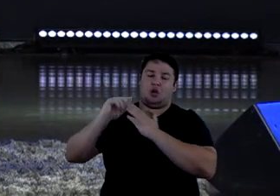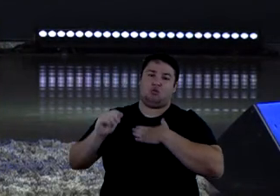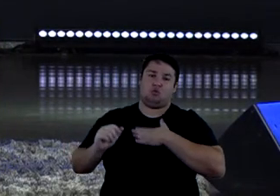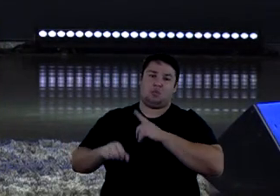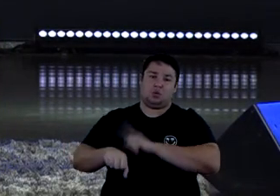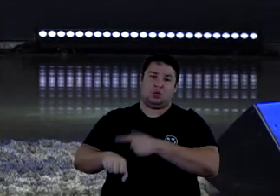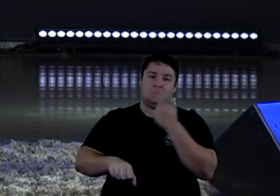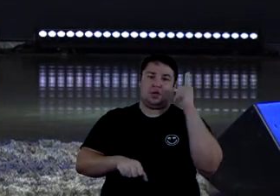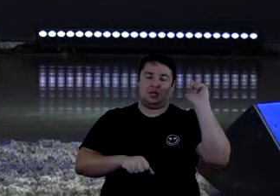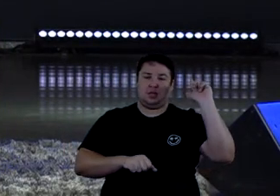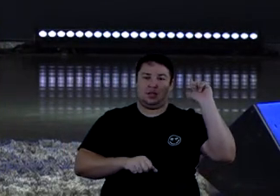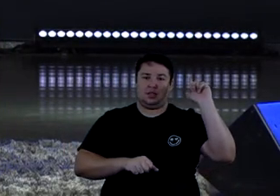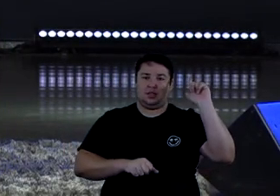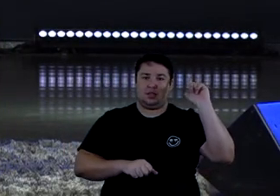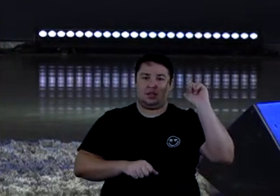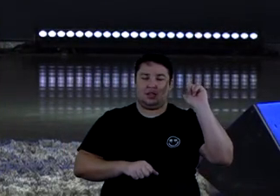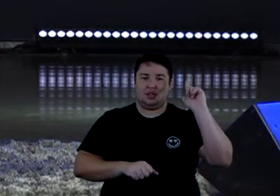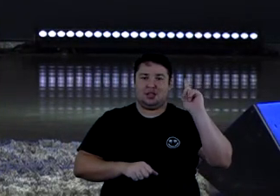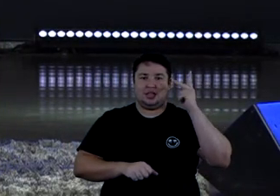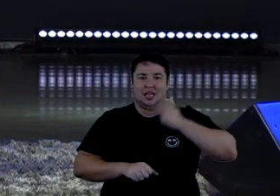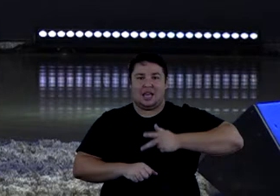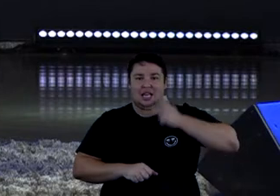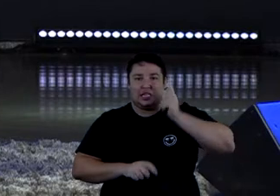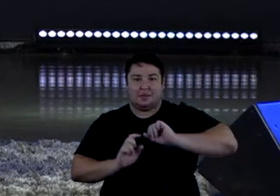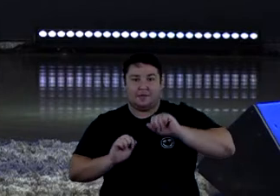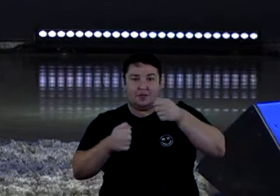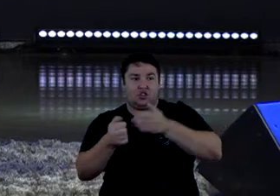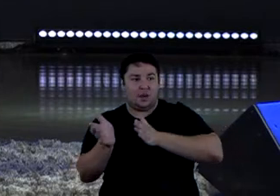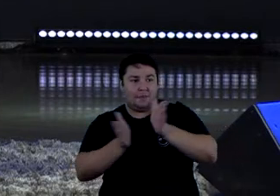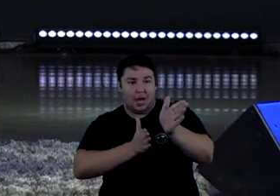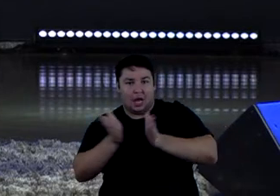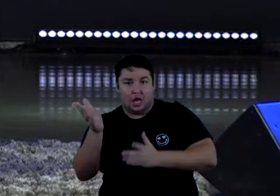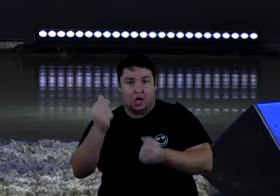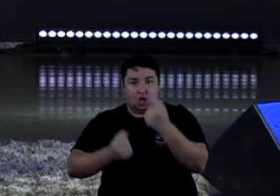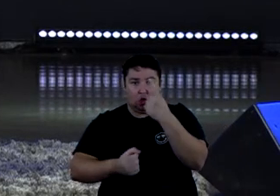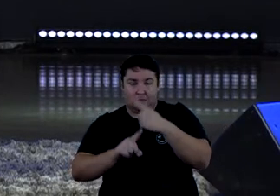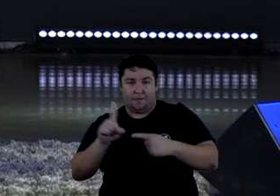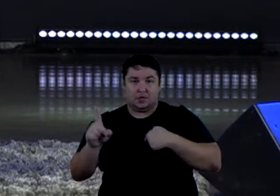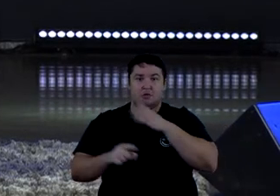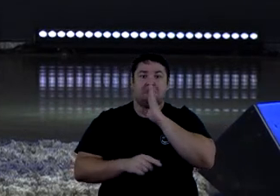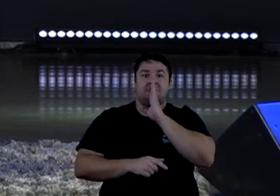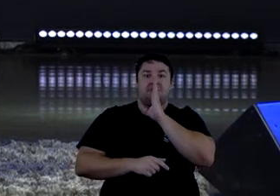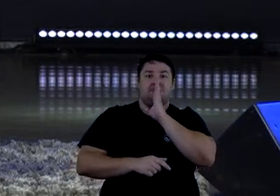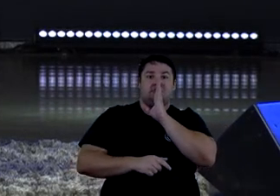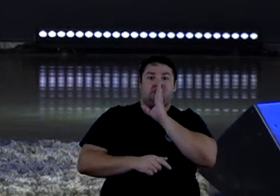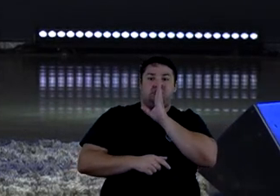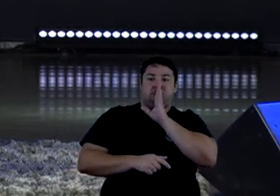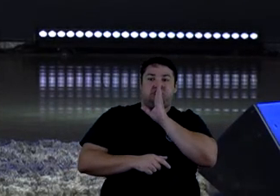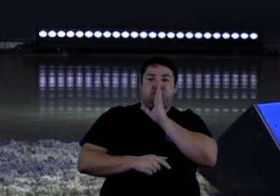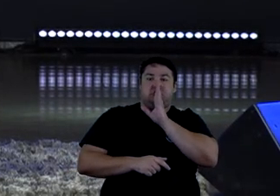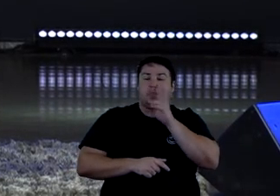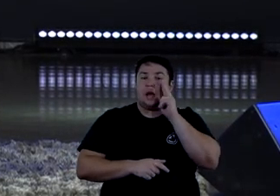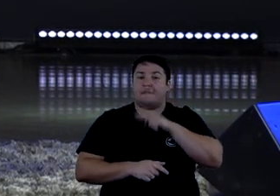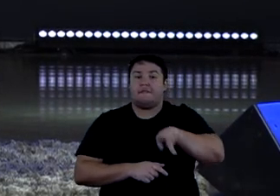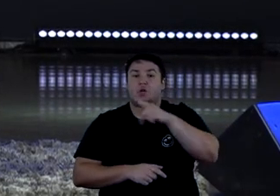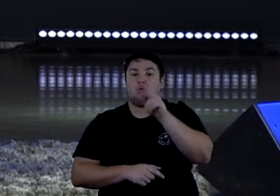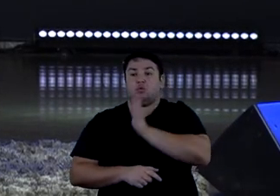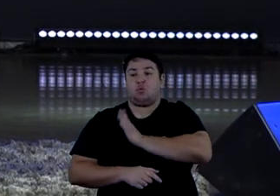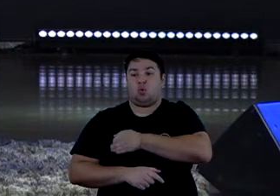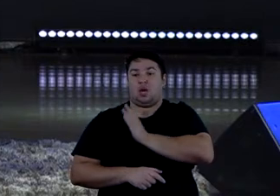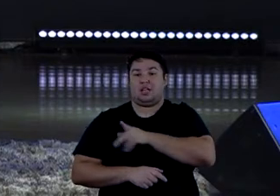atrás, nem sempre eu vou te dar direções, às vezes eu vou ficar em silêncio só para ver o que o teu coração vai decidir.